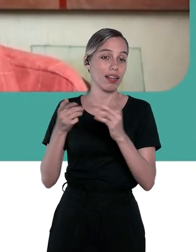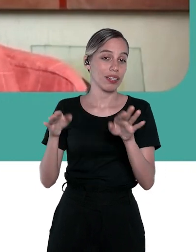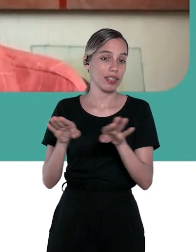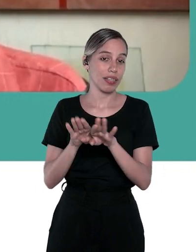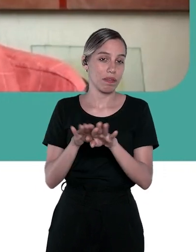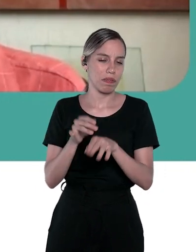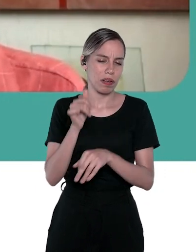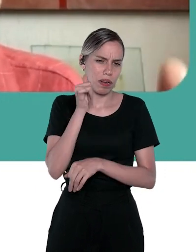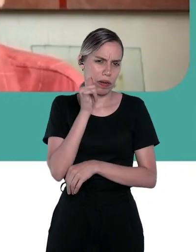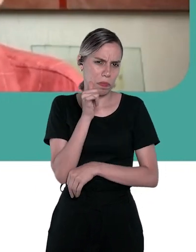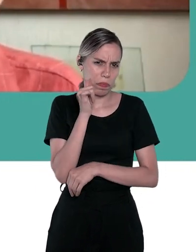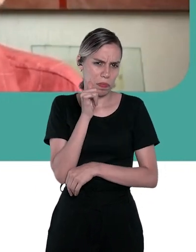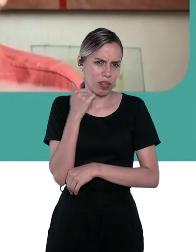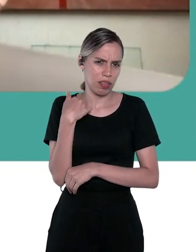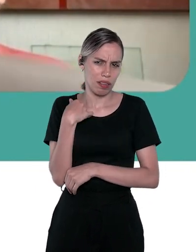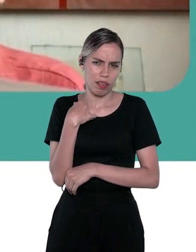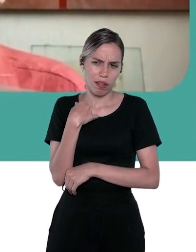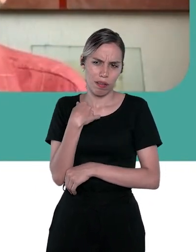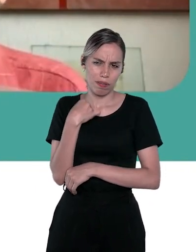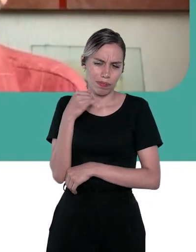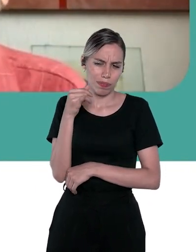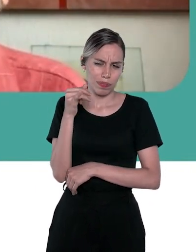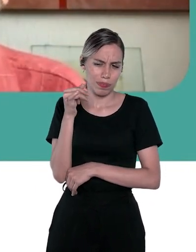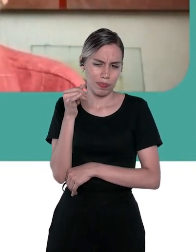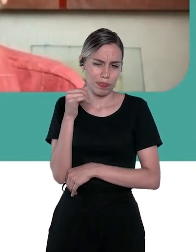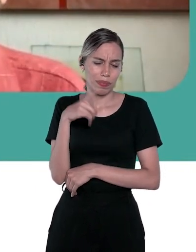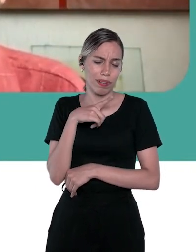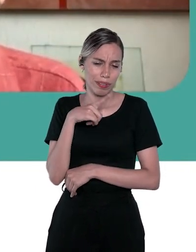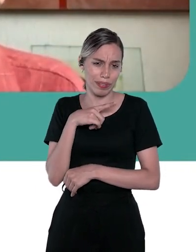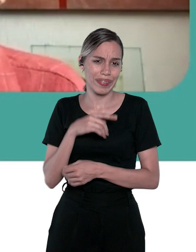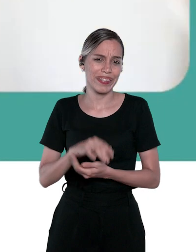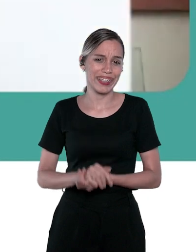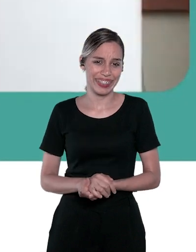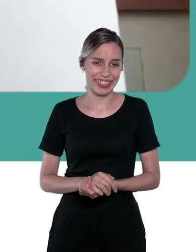uma mulher por quem eu estive apaixonado na época, né?